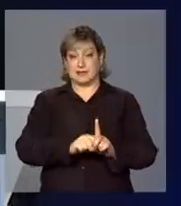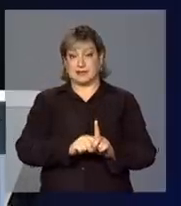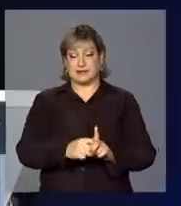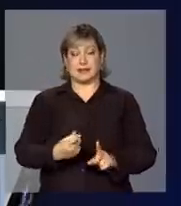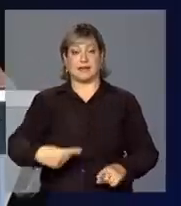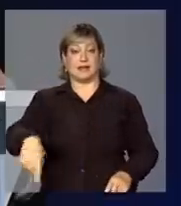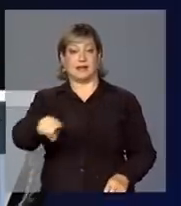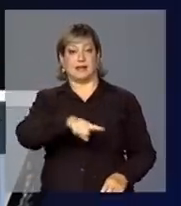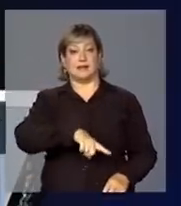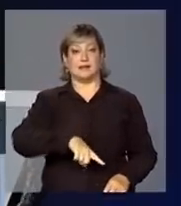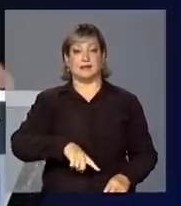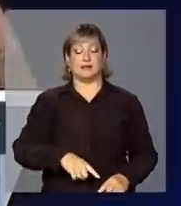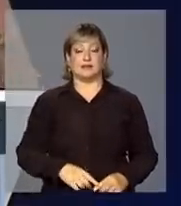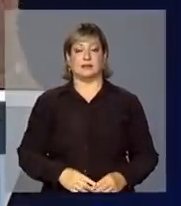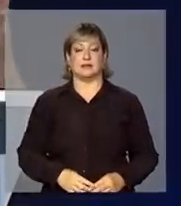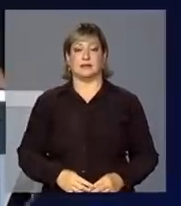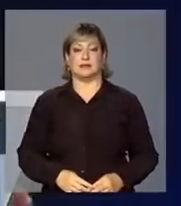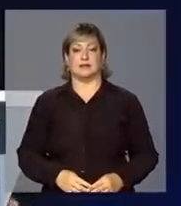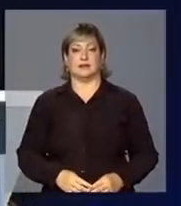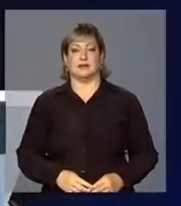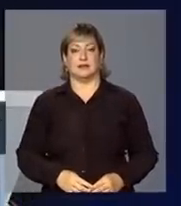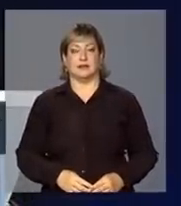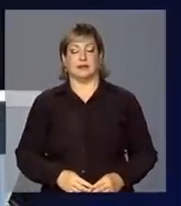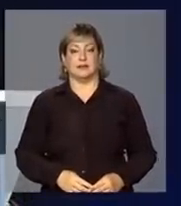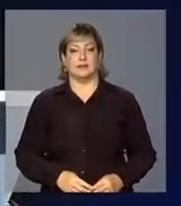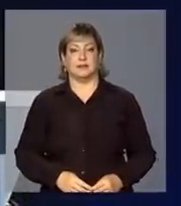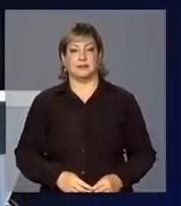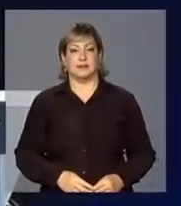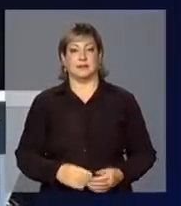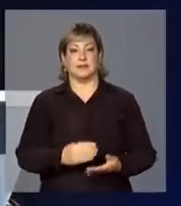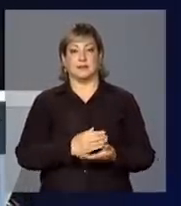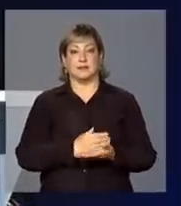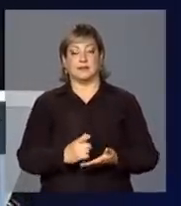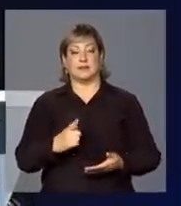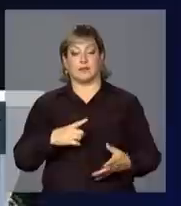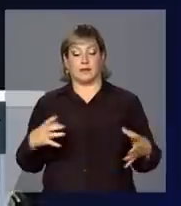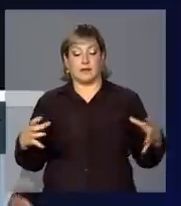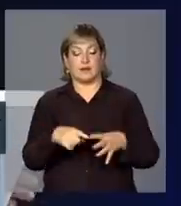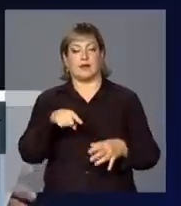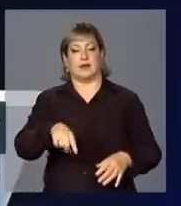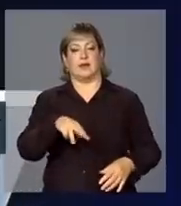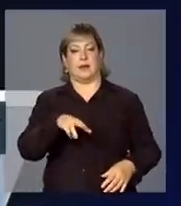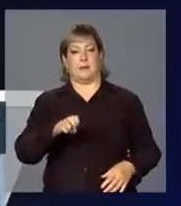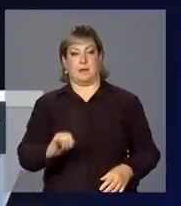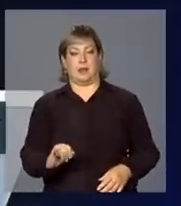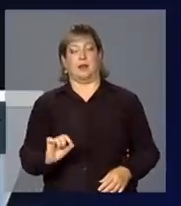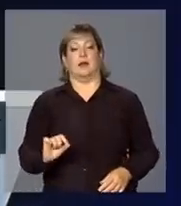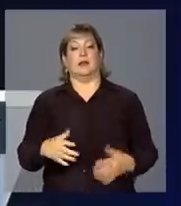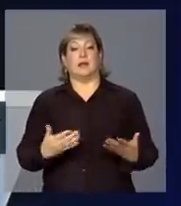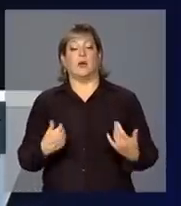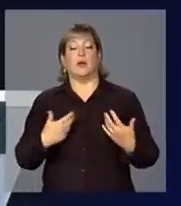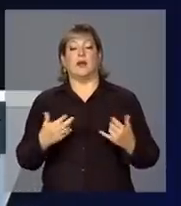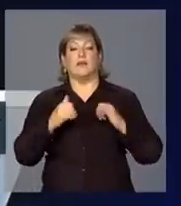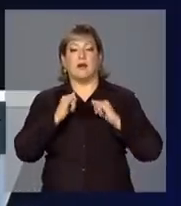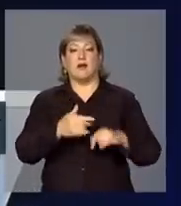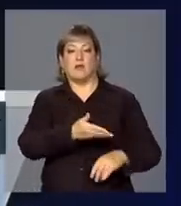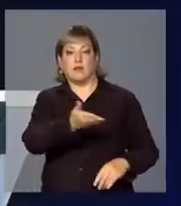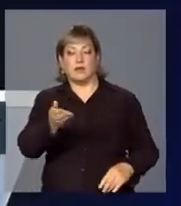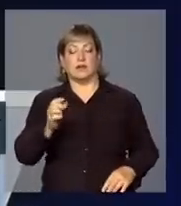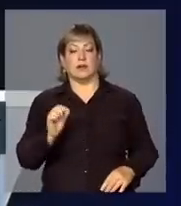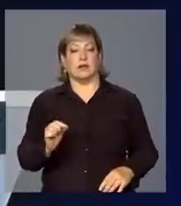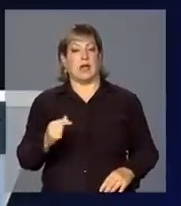eles passam a integrar o MEI. E eu queria dizer para os senhores uma coisa,